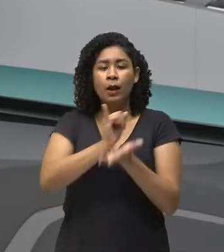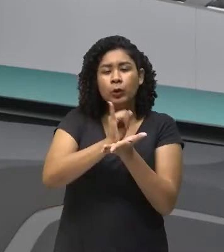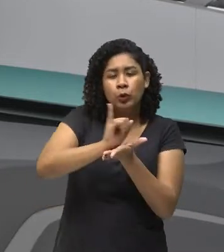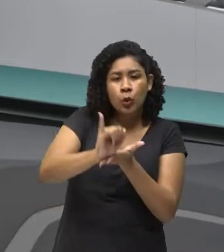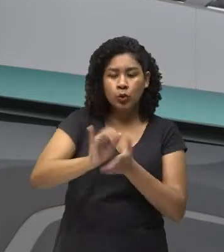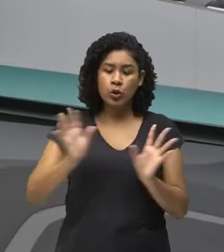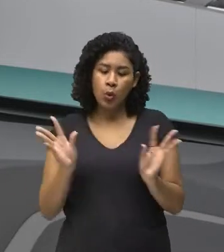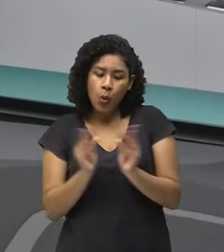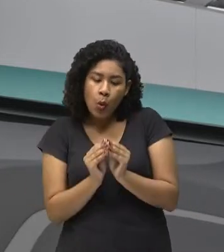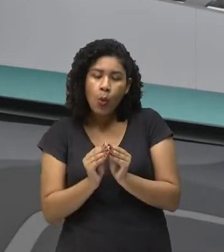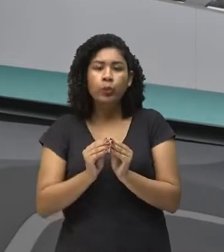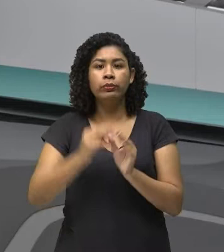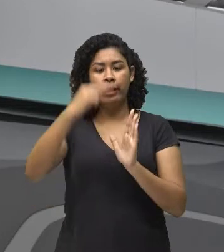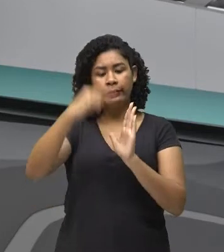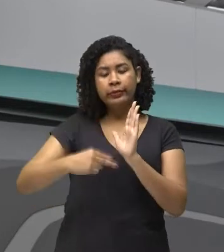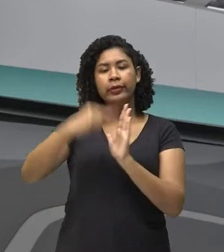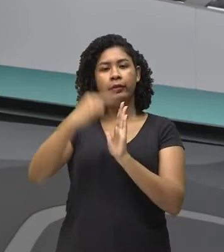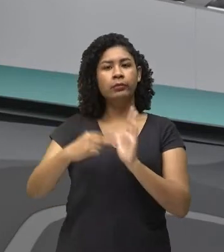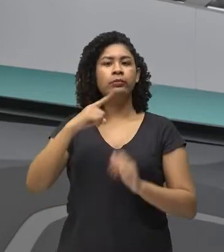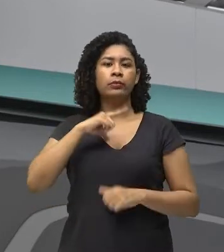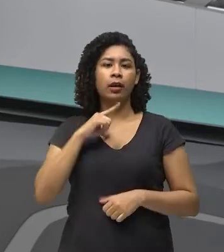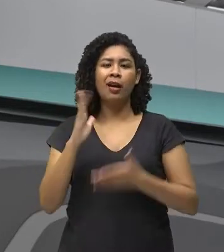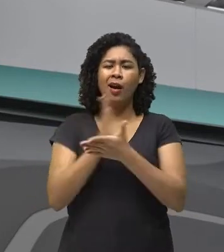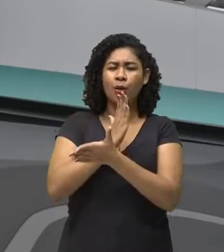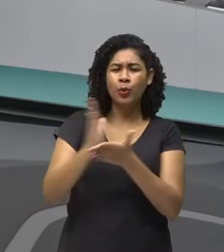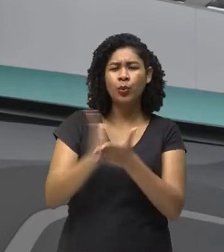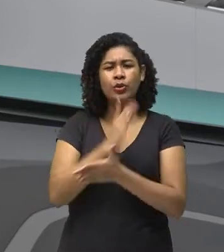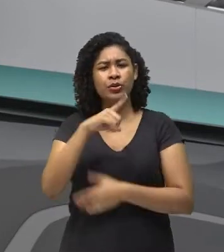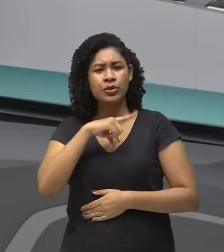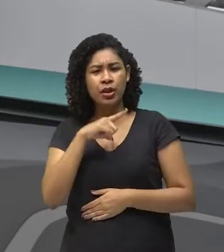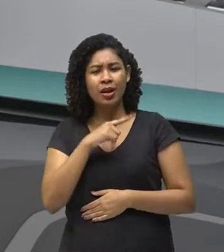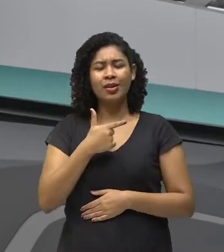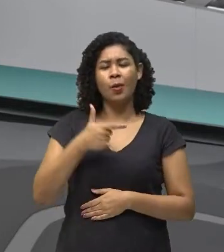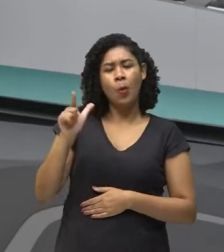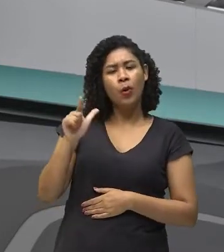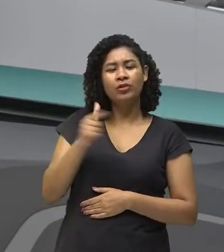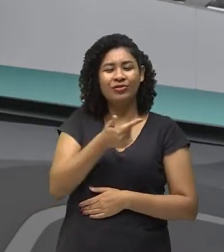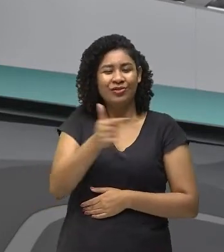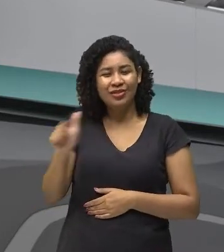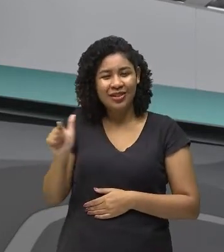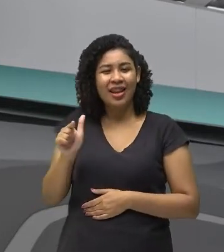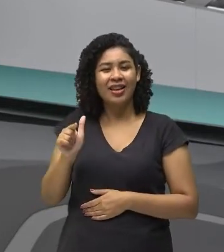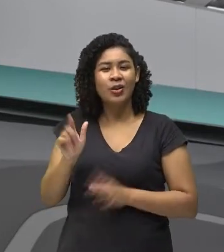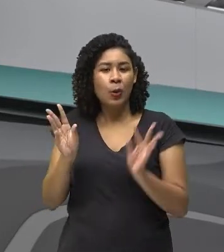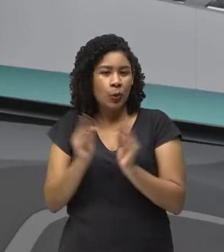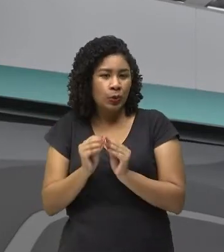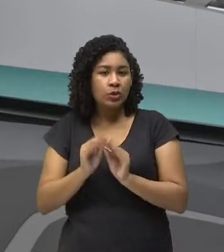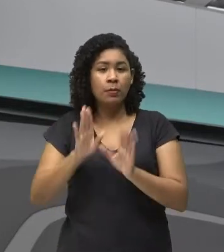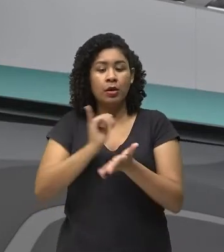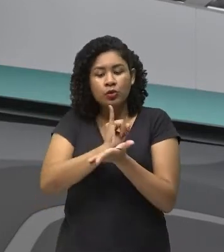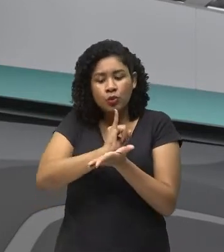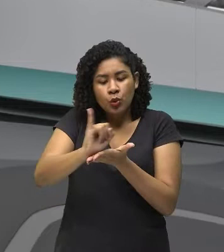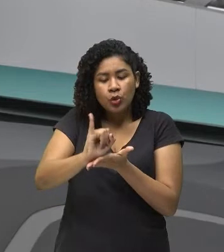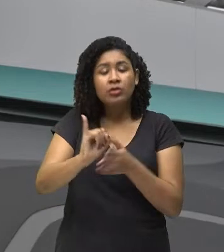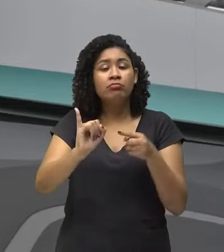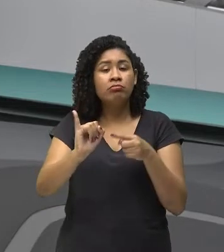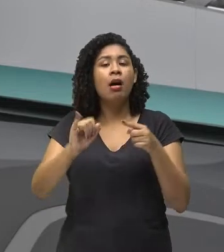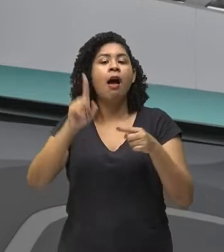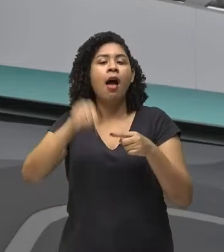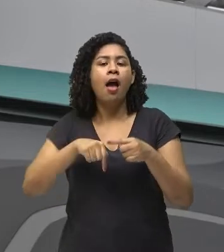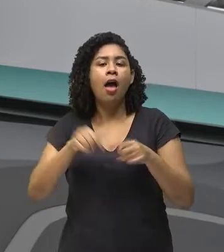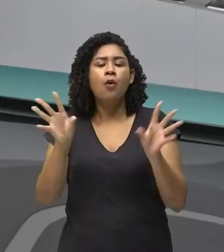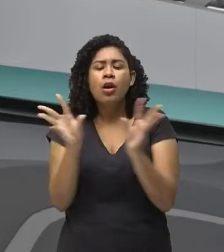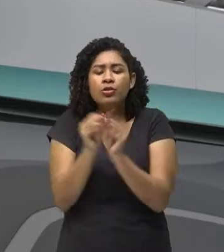houver. Alguns textos têm conclusão, outros não. Mas já a introdução já dá tipo um resuminho sobre o que o texto está